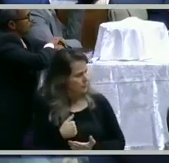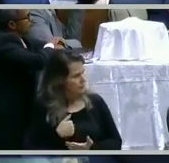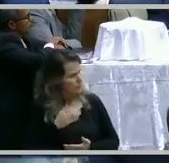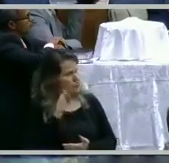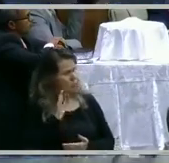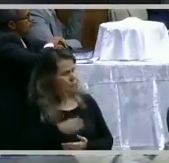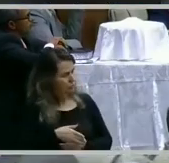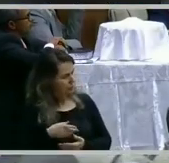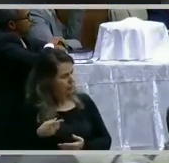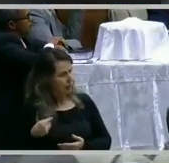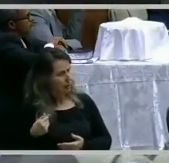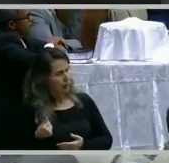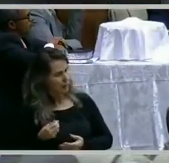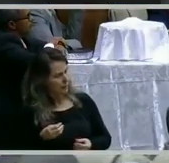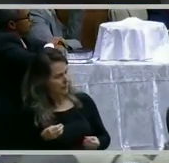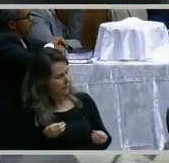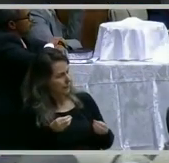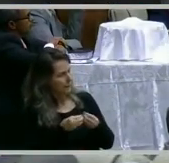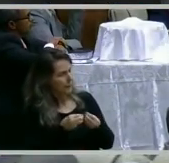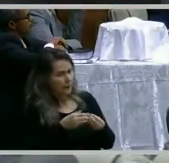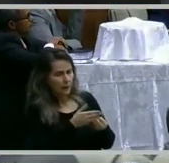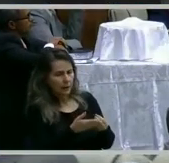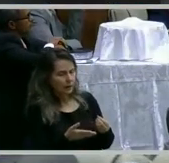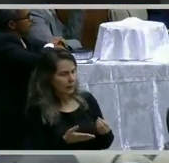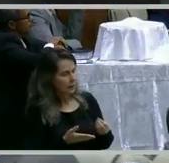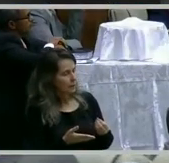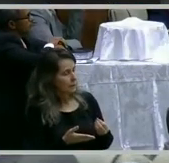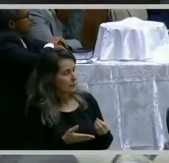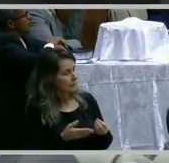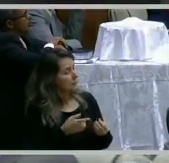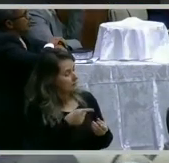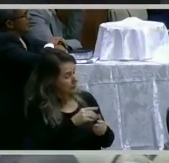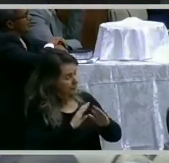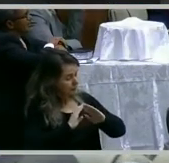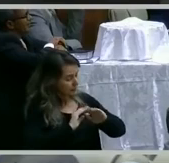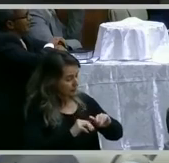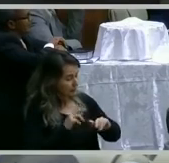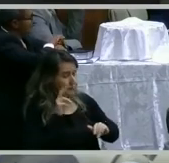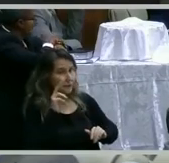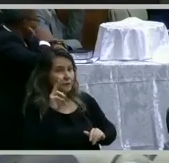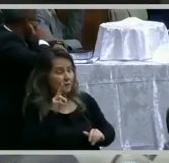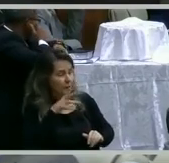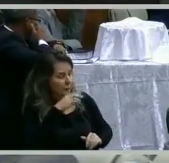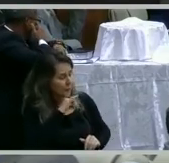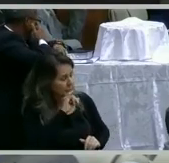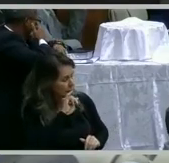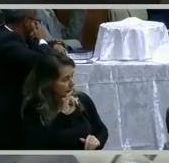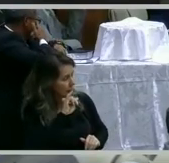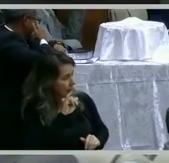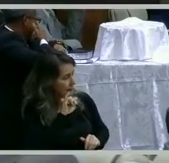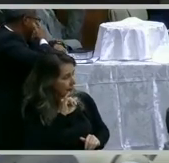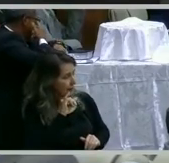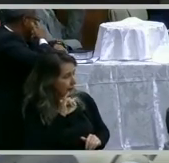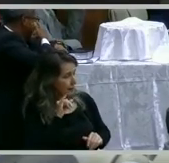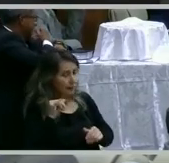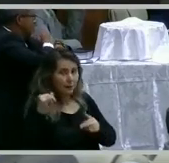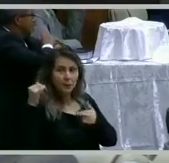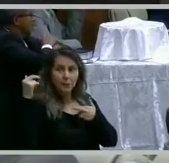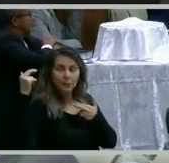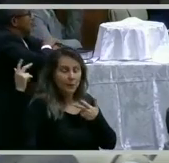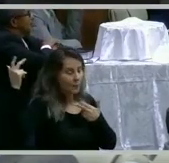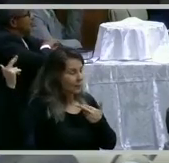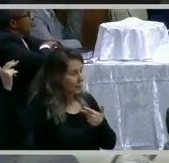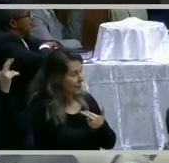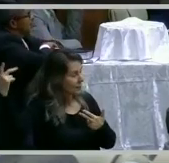E vocês estão pedindo para ver o Pai? Quem vê a mim? Quem vê a mim? Quem vê a